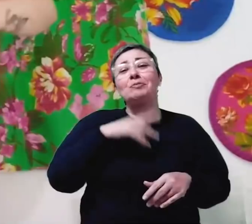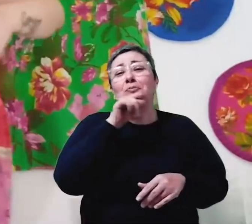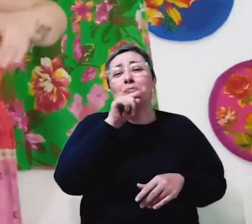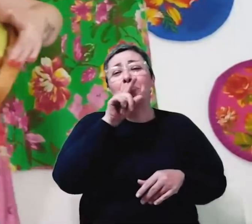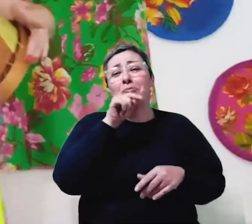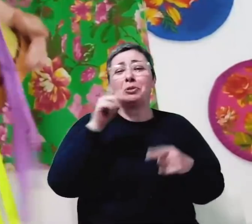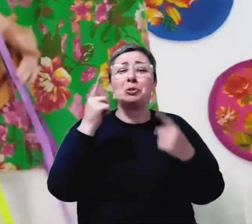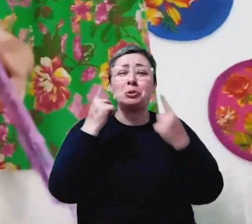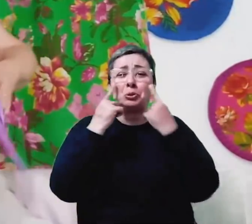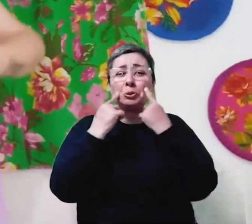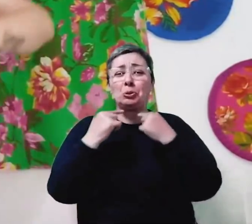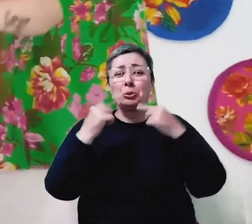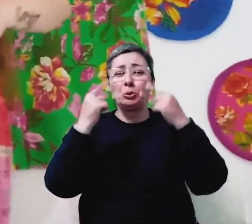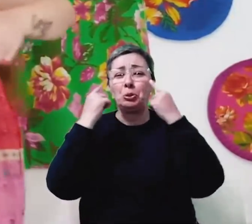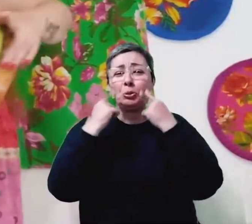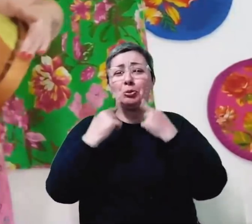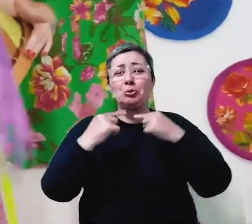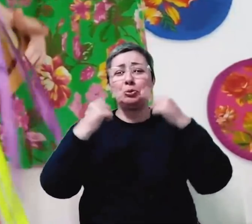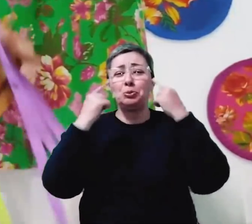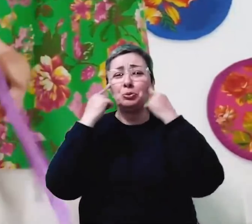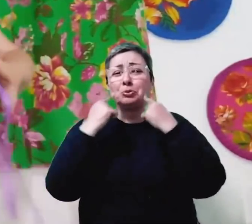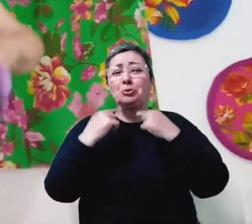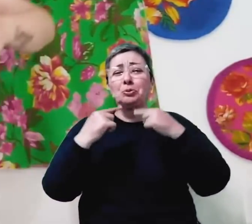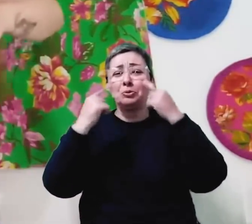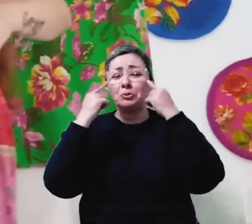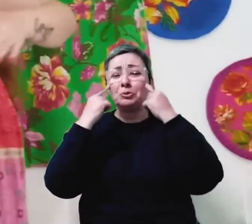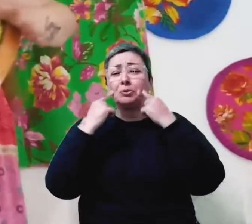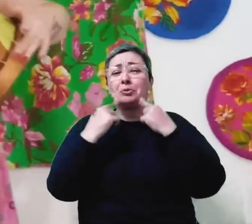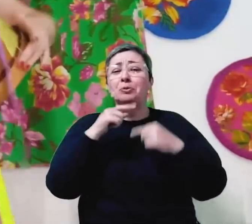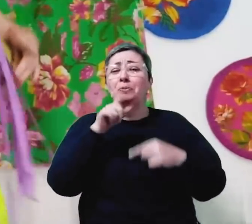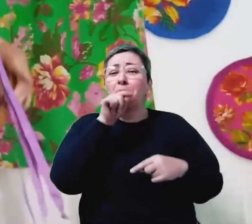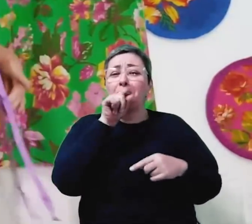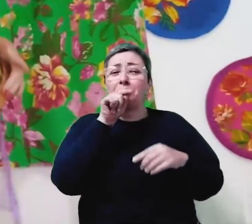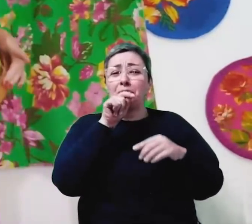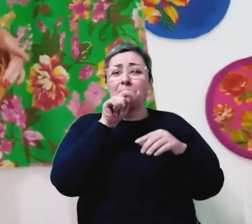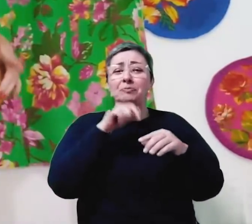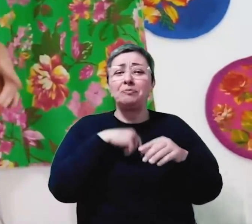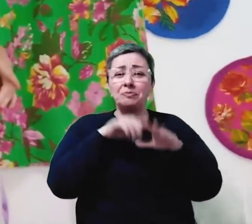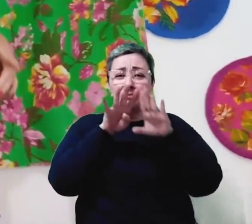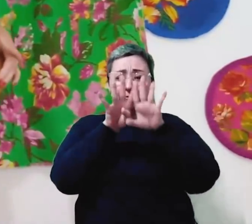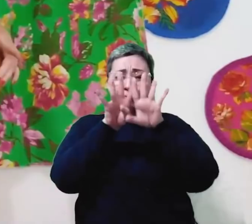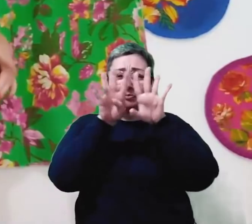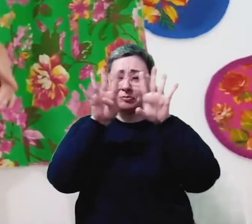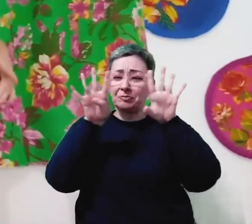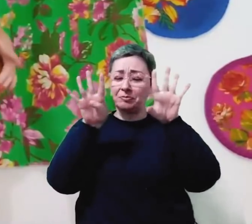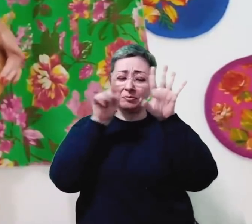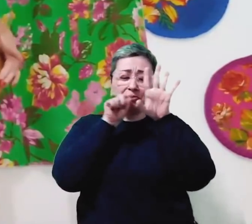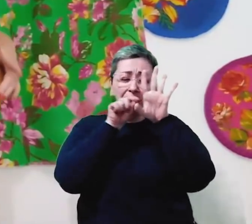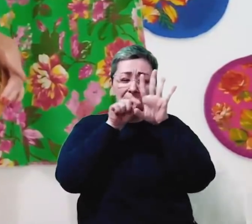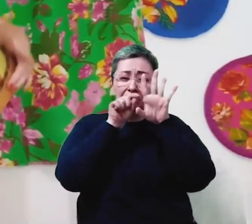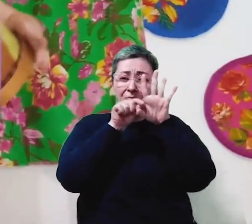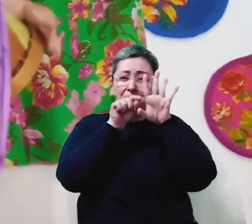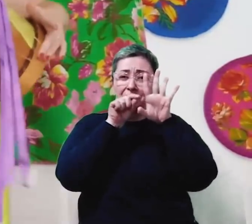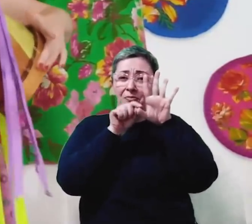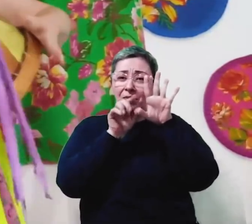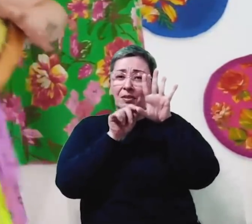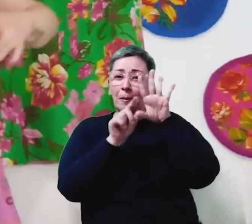do bichinho chorou, chorou, chorou, chorou. Sabiá lá na gaiola fez um